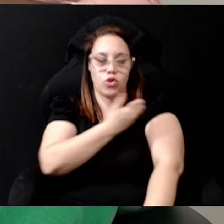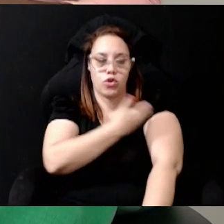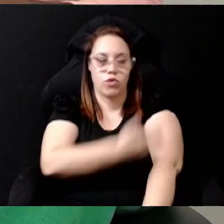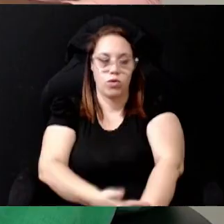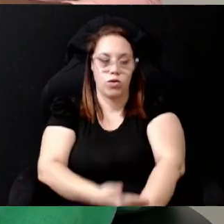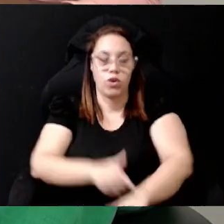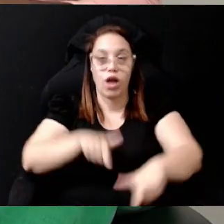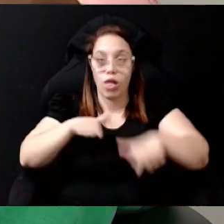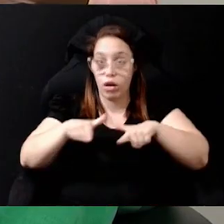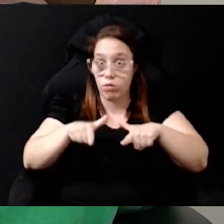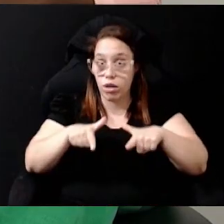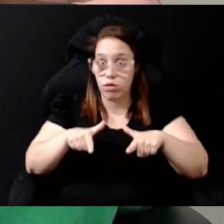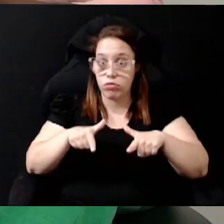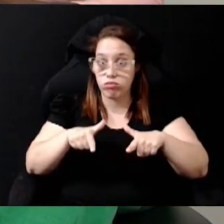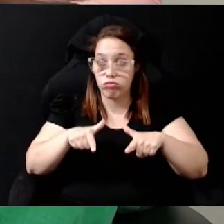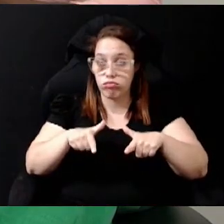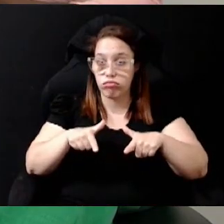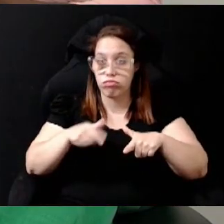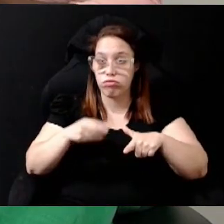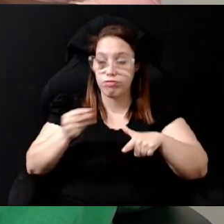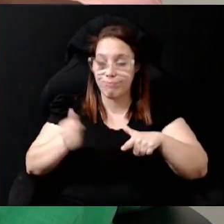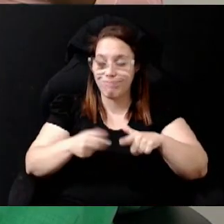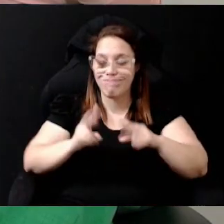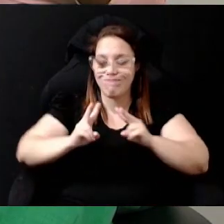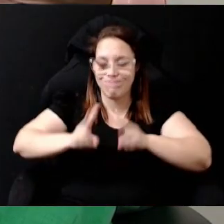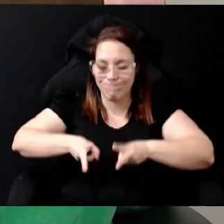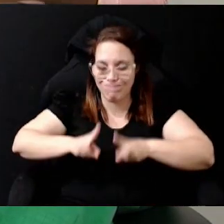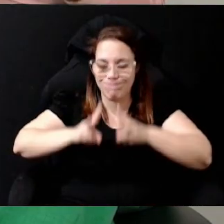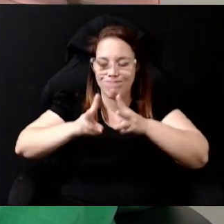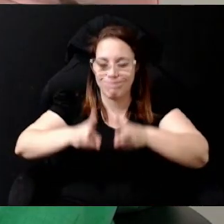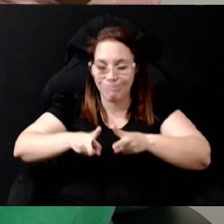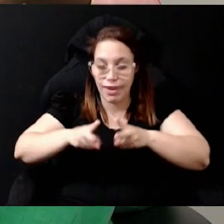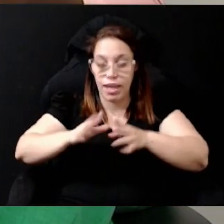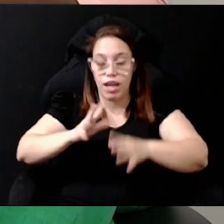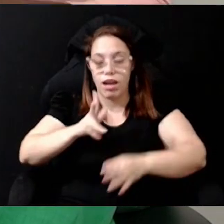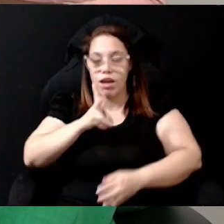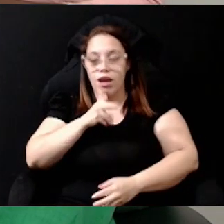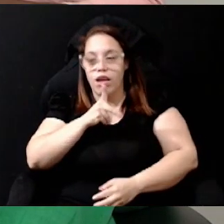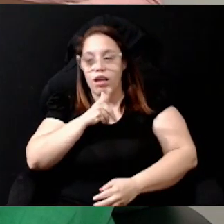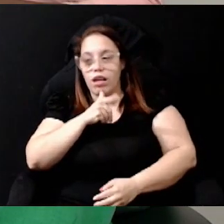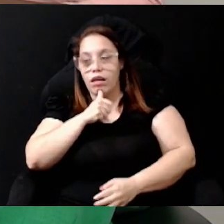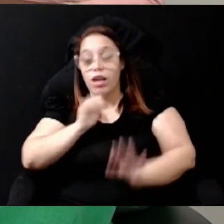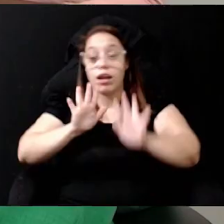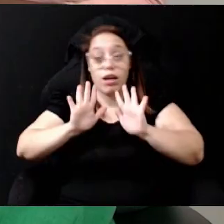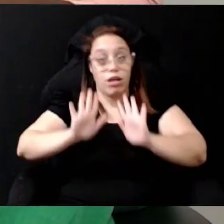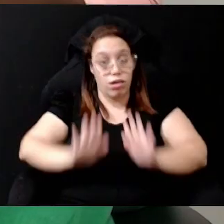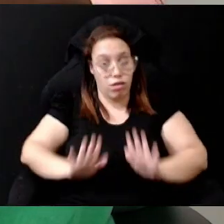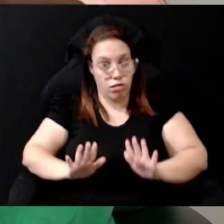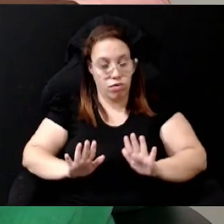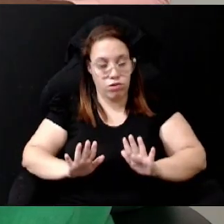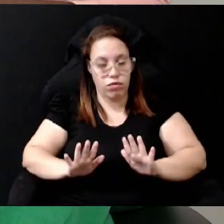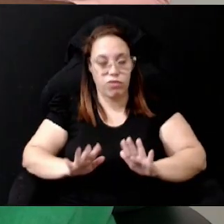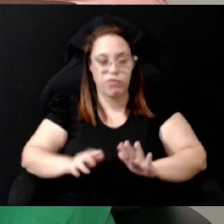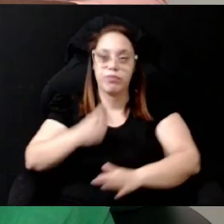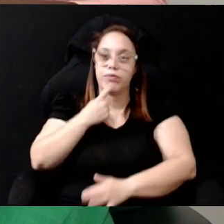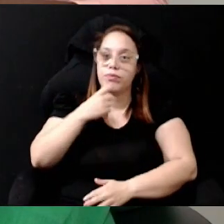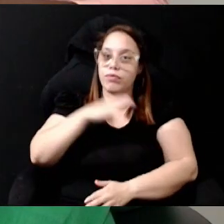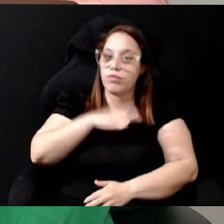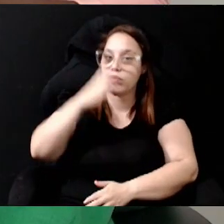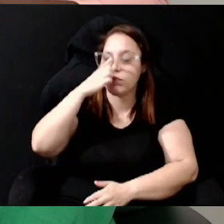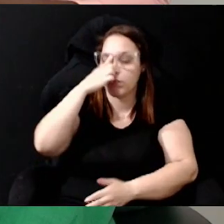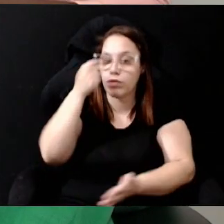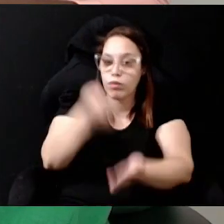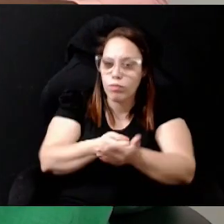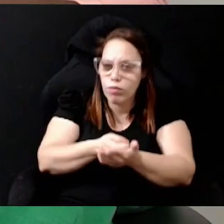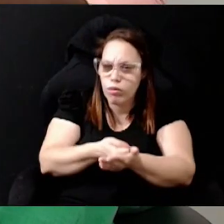étnico-racial. E é um trabalho que eu sempre digo, né? É um trabalho perene, contínuo, né? É um trabalho pontual, que a gente faz só em novembro, né? Aqui no município